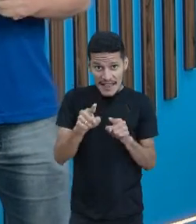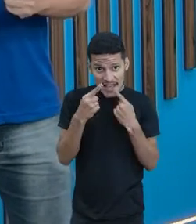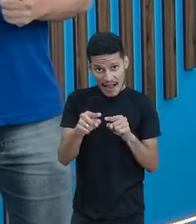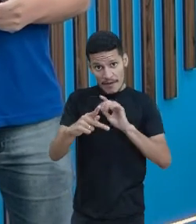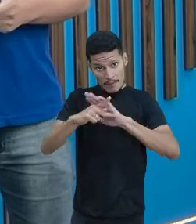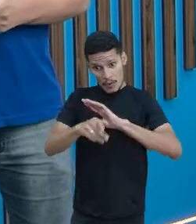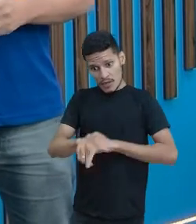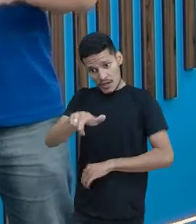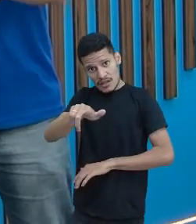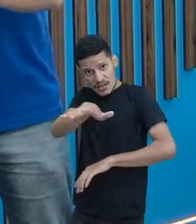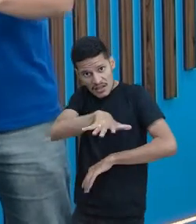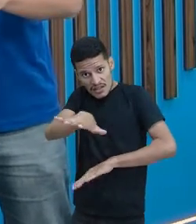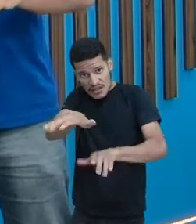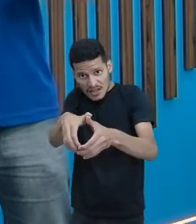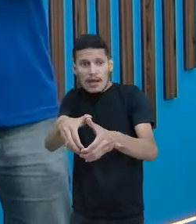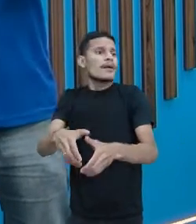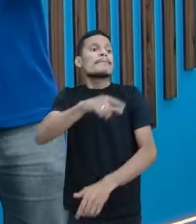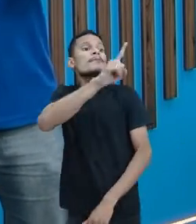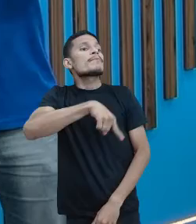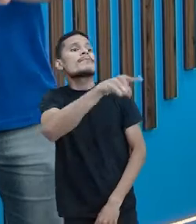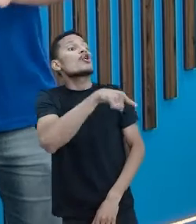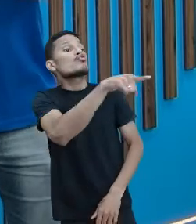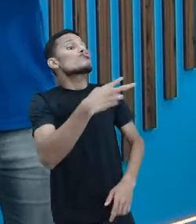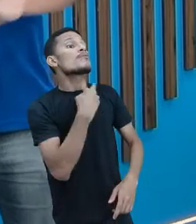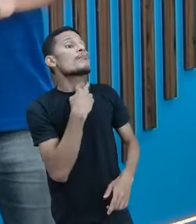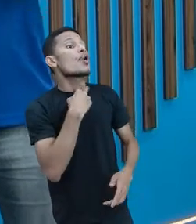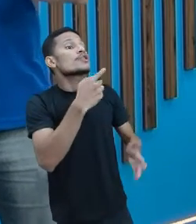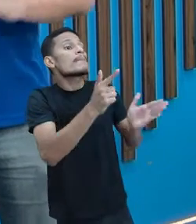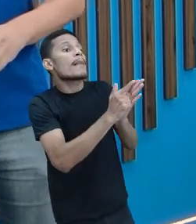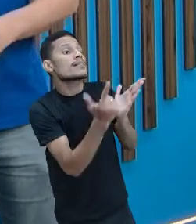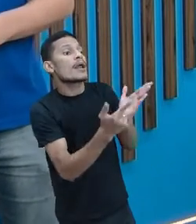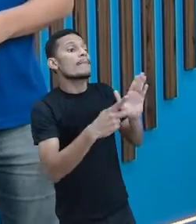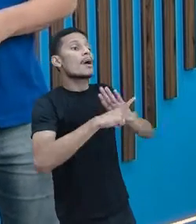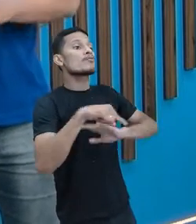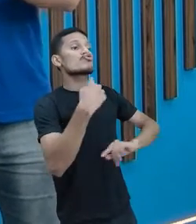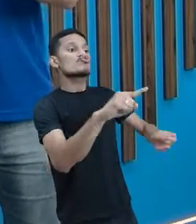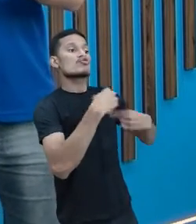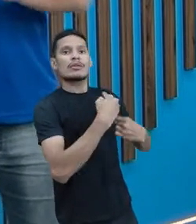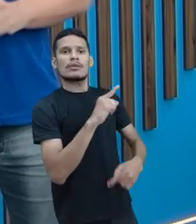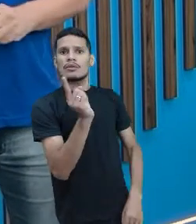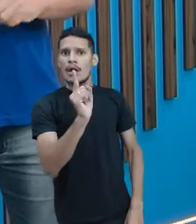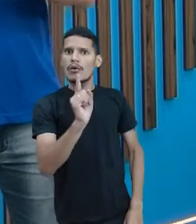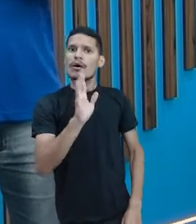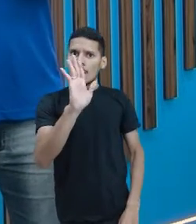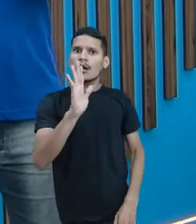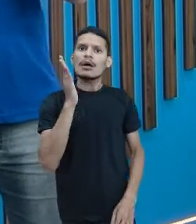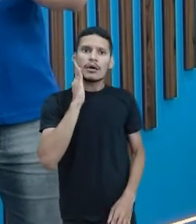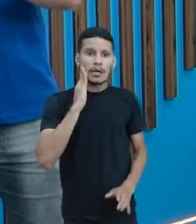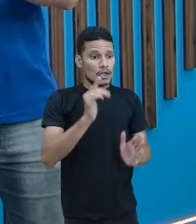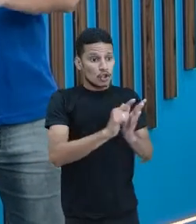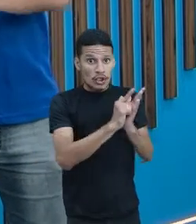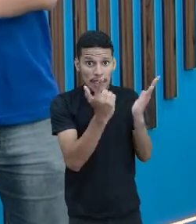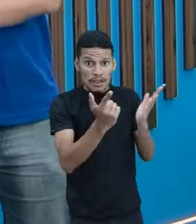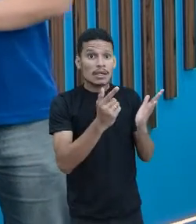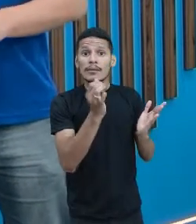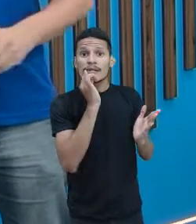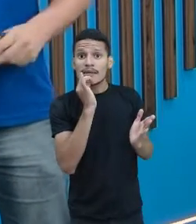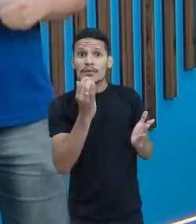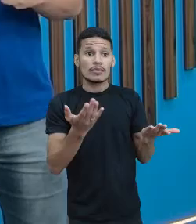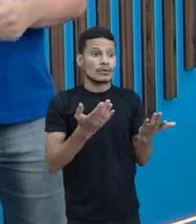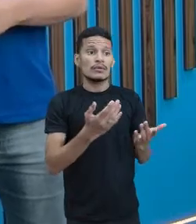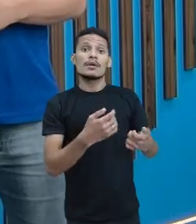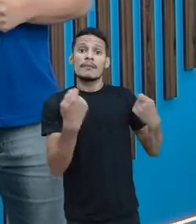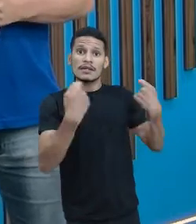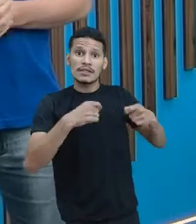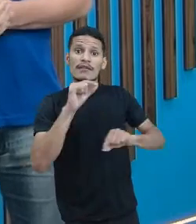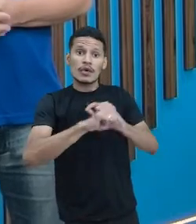ditadura, tentava criticar, eles proibiam. Olha, não pode ter nenhuma matéria que critique a gente, não. Então os jornalistas ou deixavam uma área lá que eles